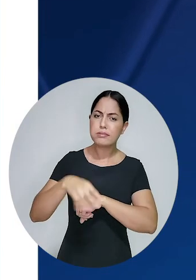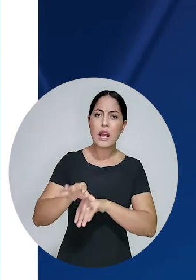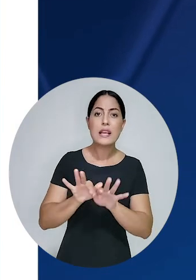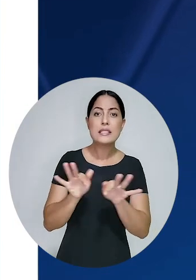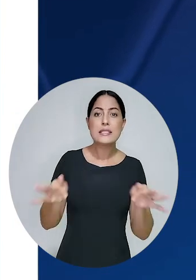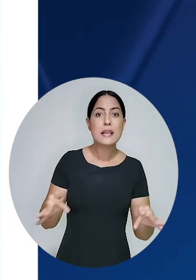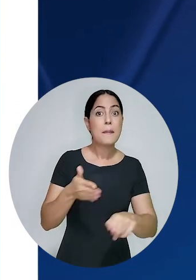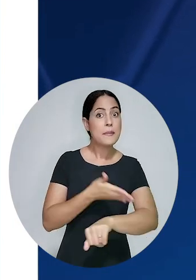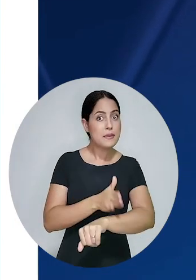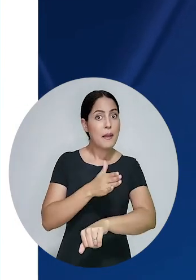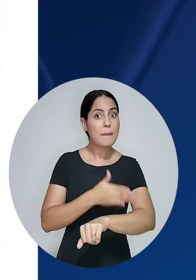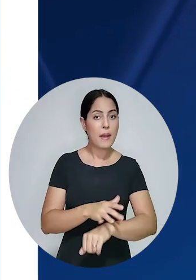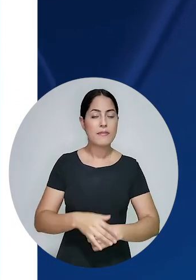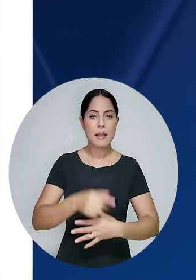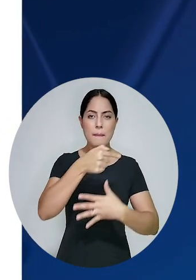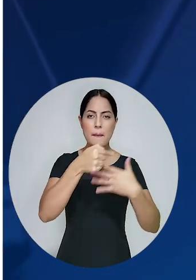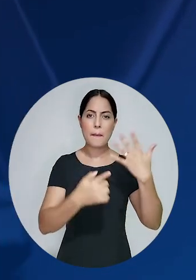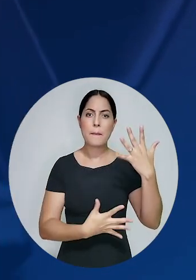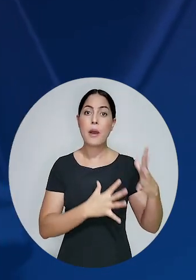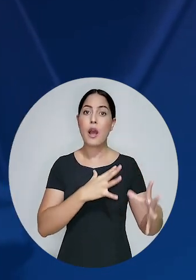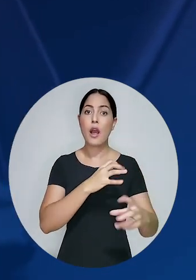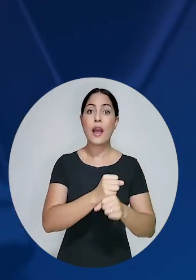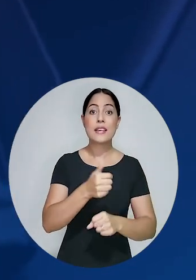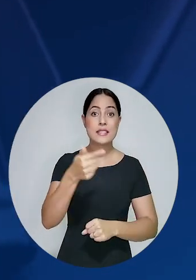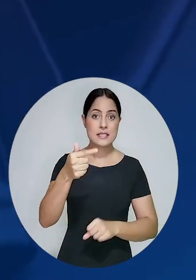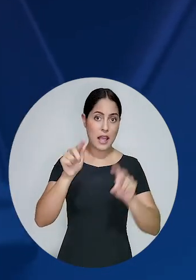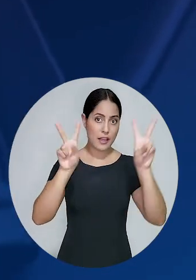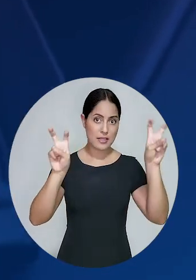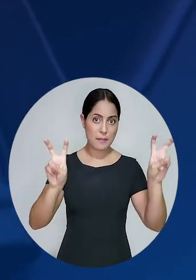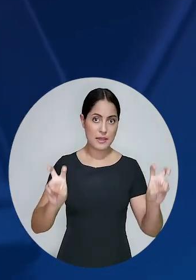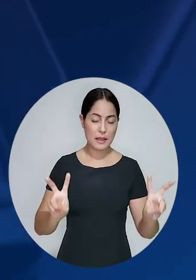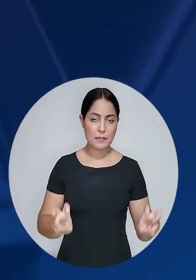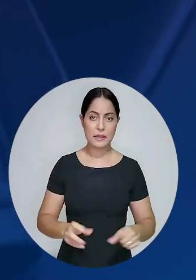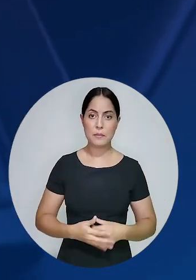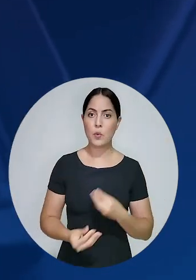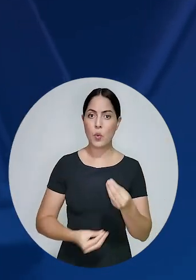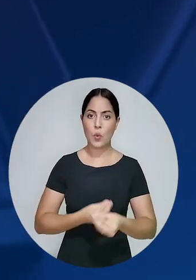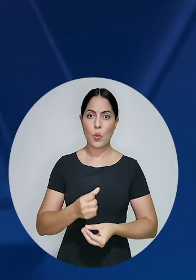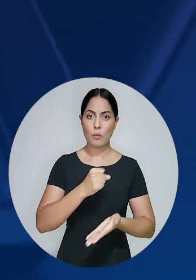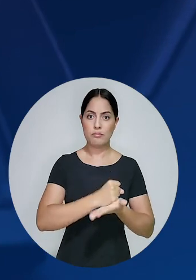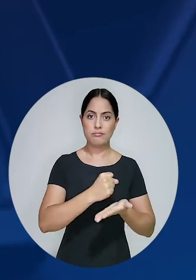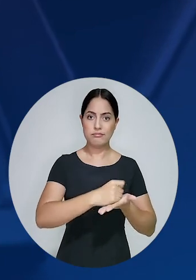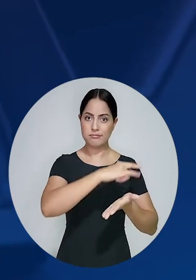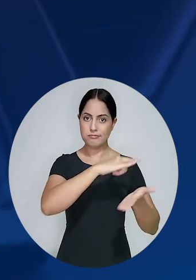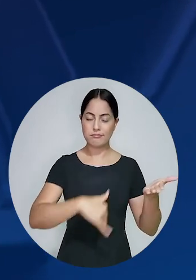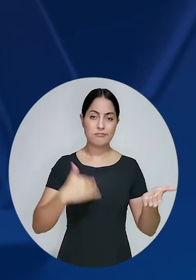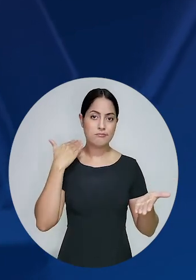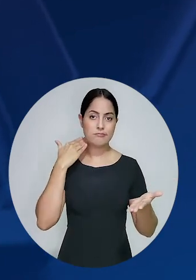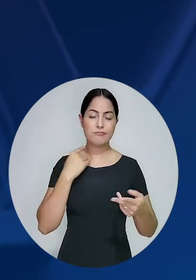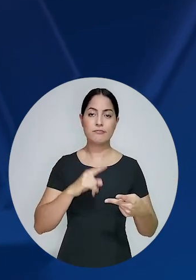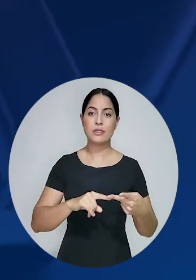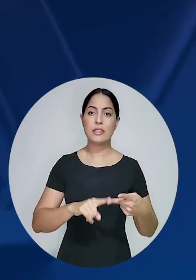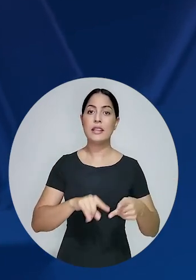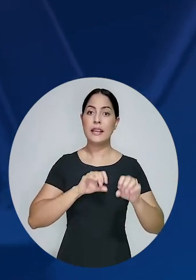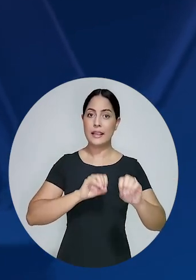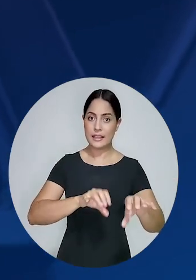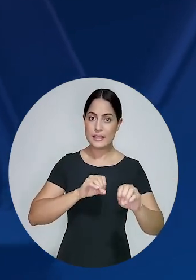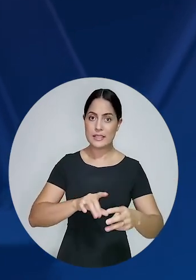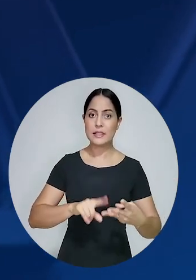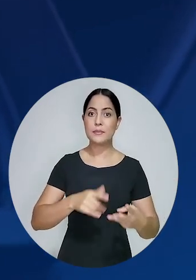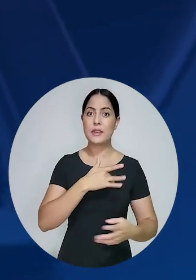simples e prática. O material aborda 7 temas: contratos bancários, instituições de ensino,